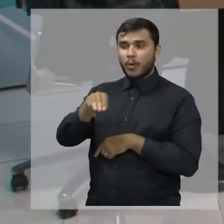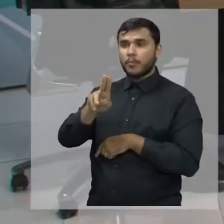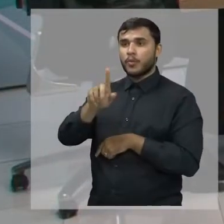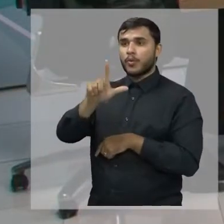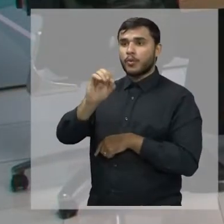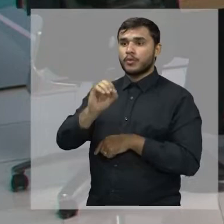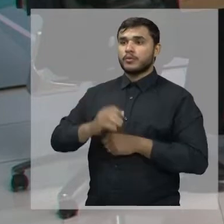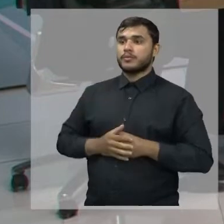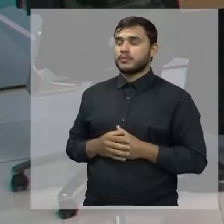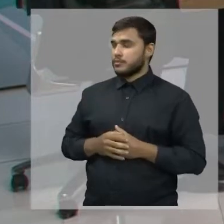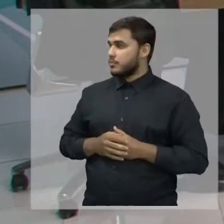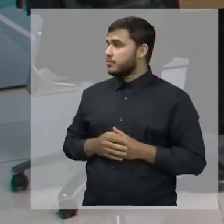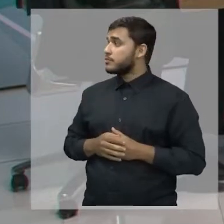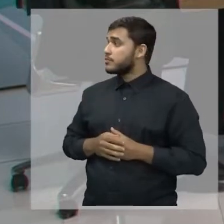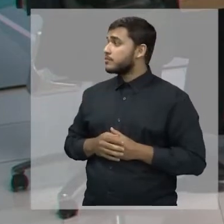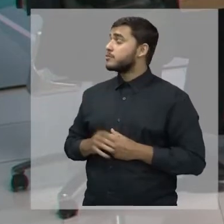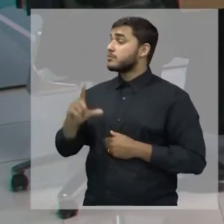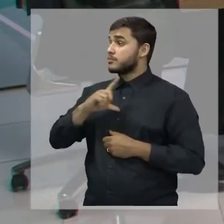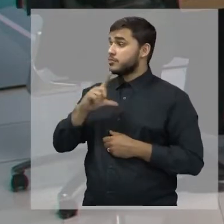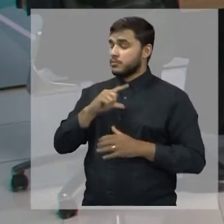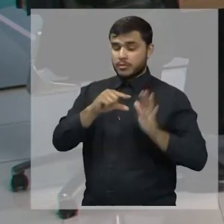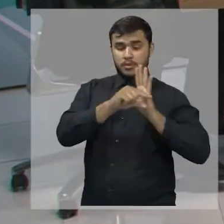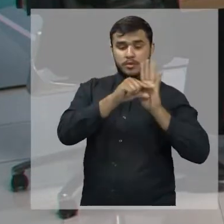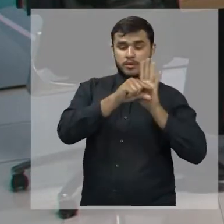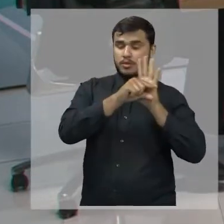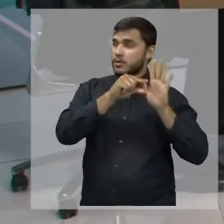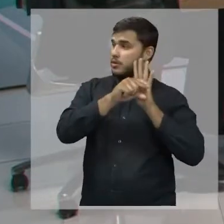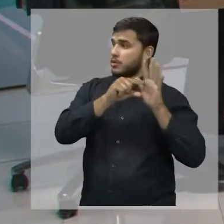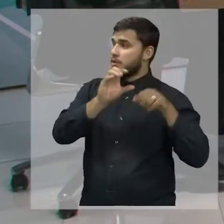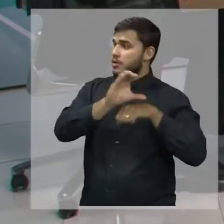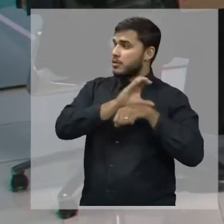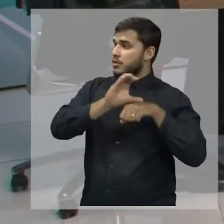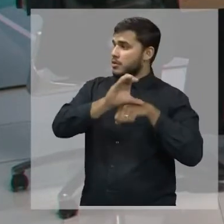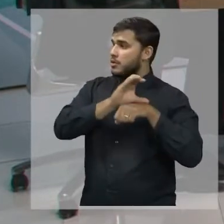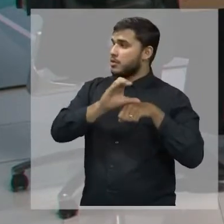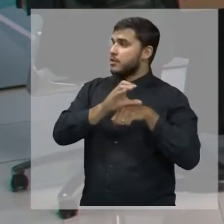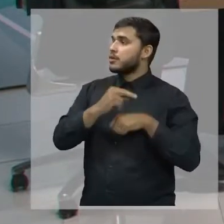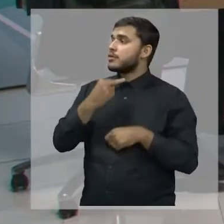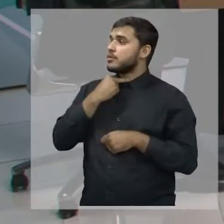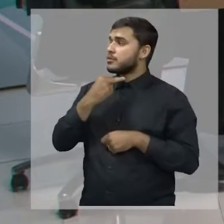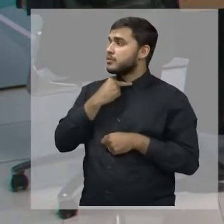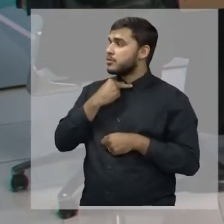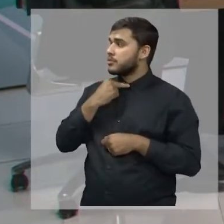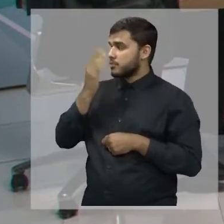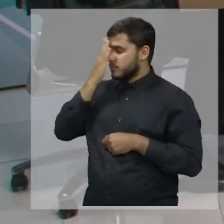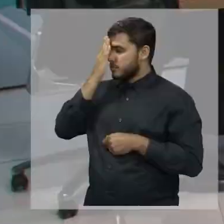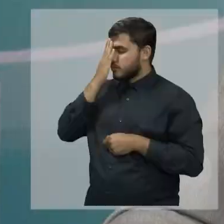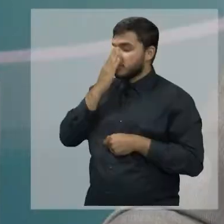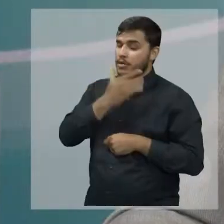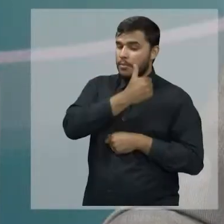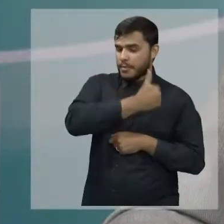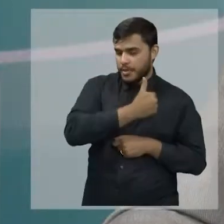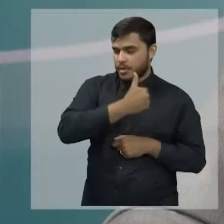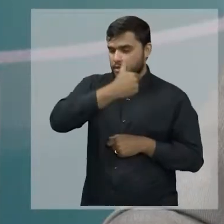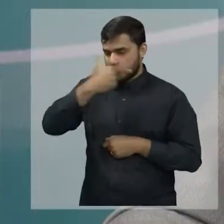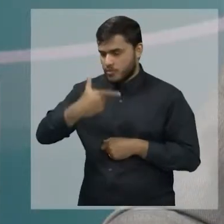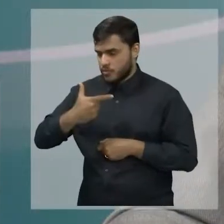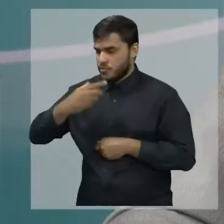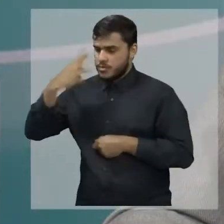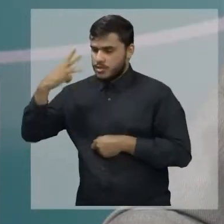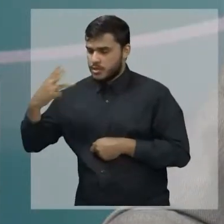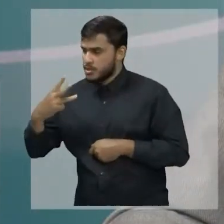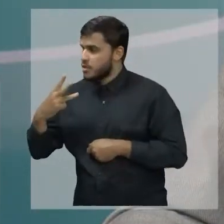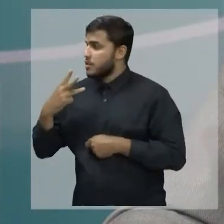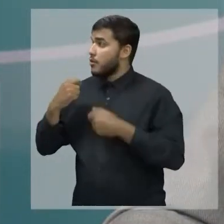artigo da Constituição, que reza que ninguém poderá ser preso antes de sentença condenatória transitada e